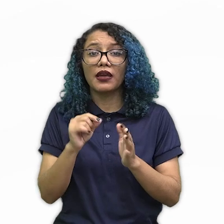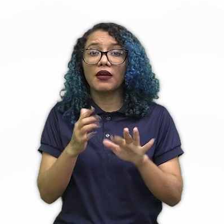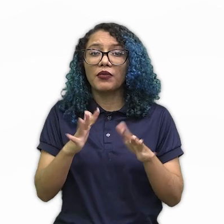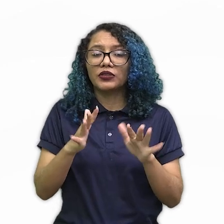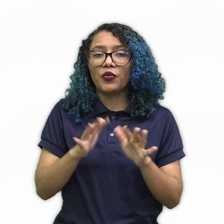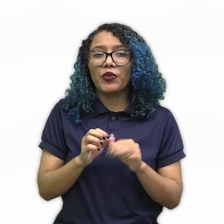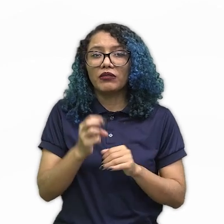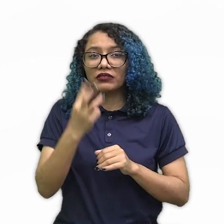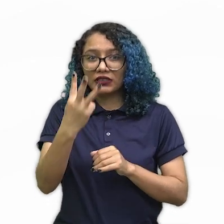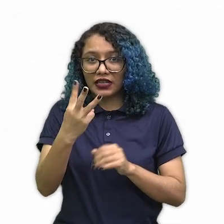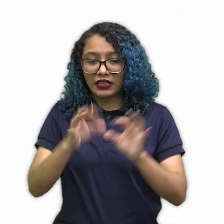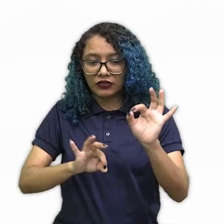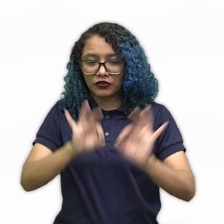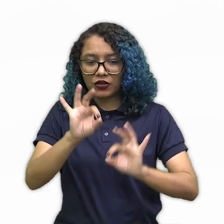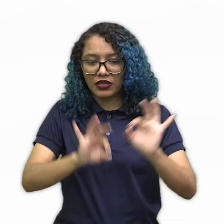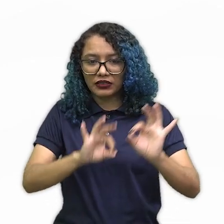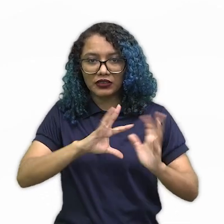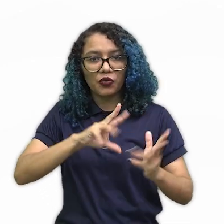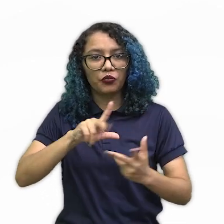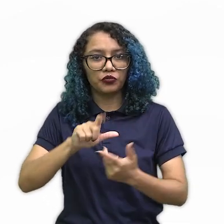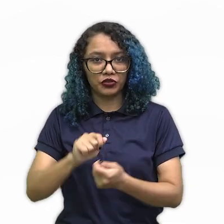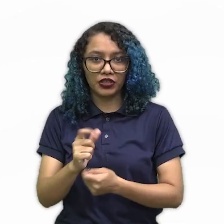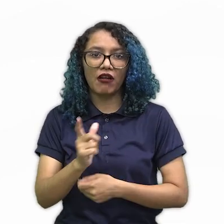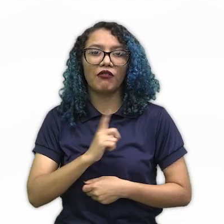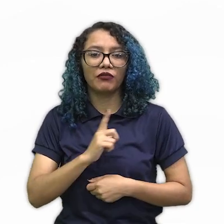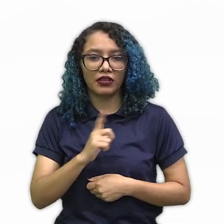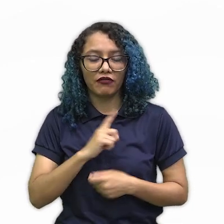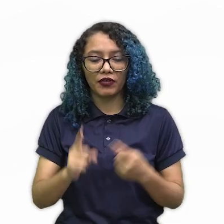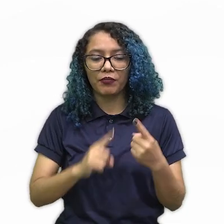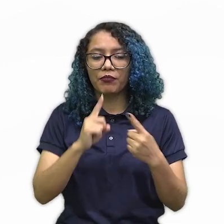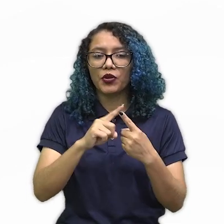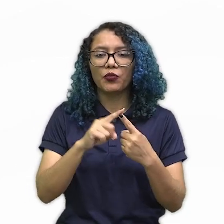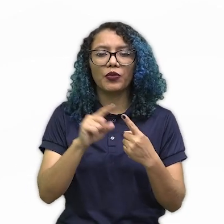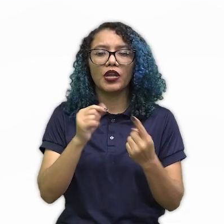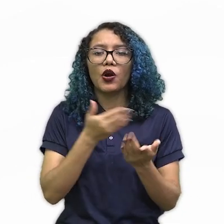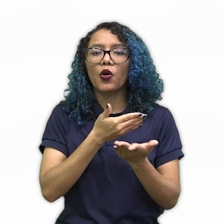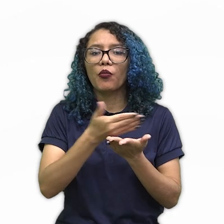ordens geopolíticas mundiais, certo? A primeira ordem